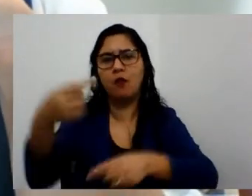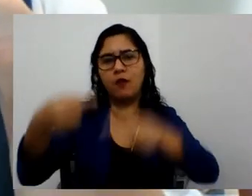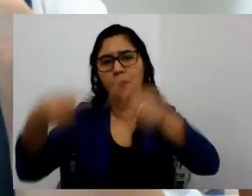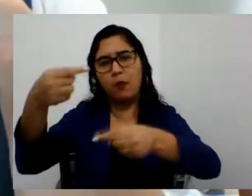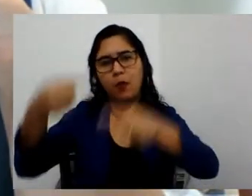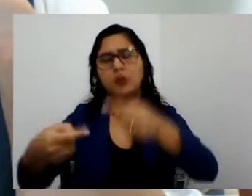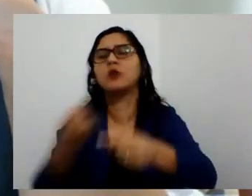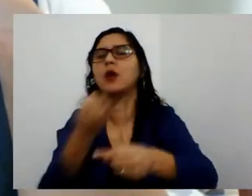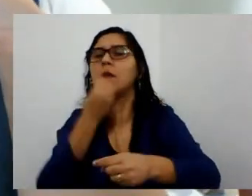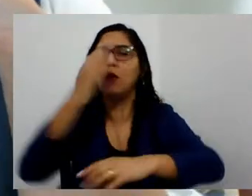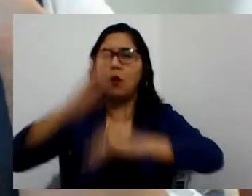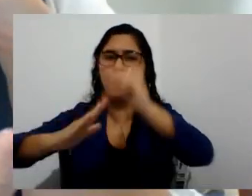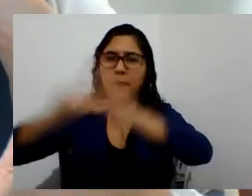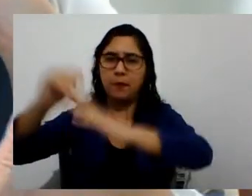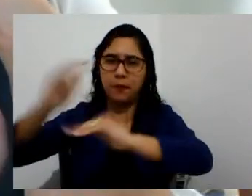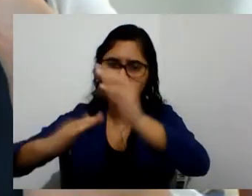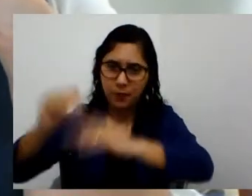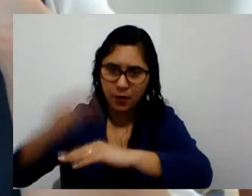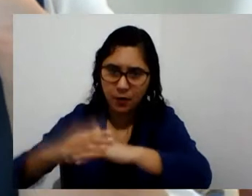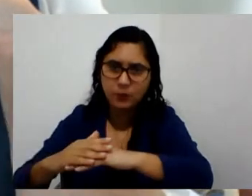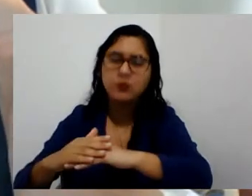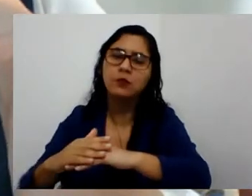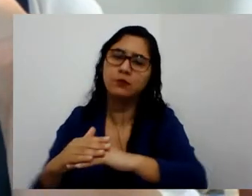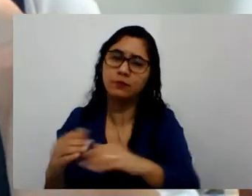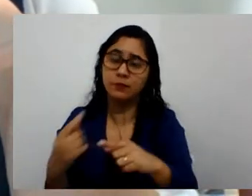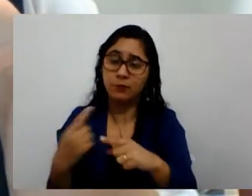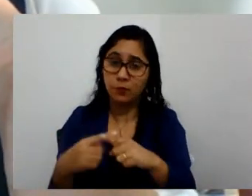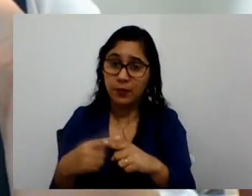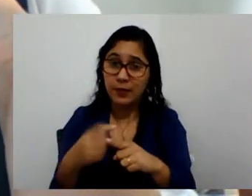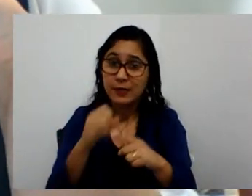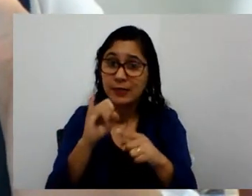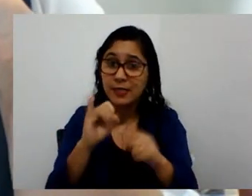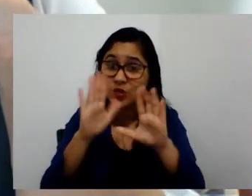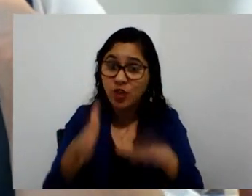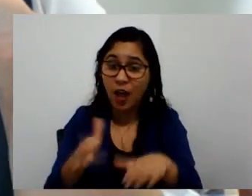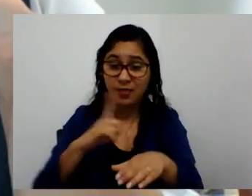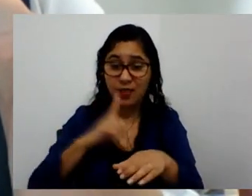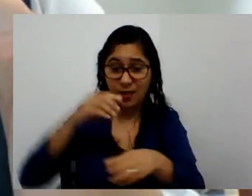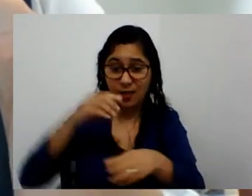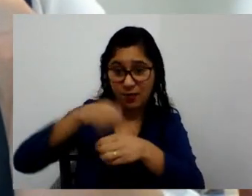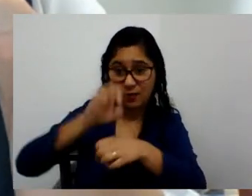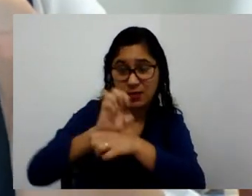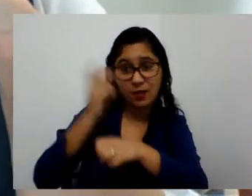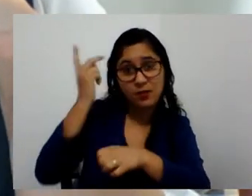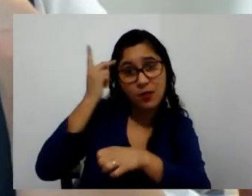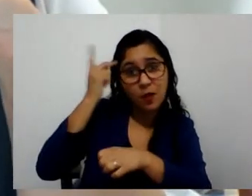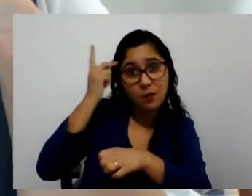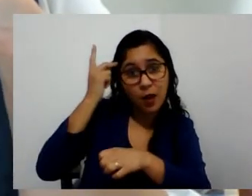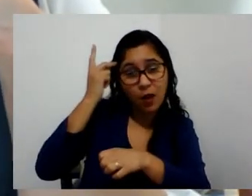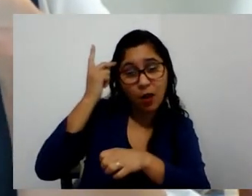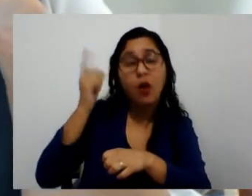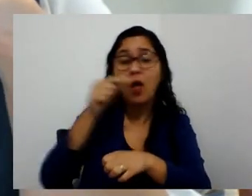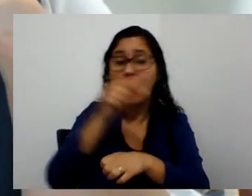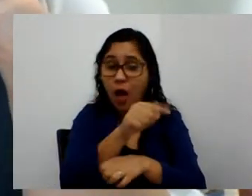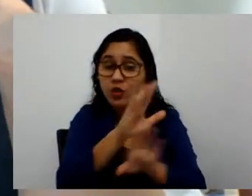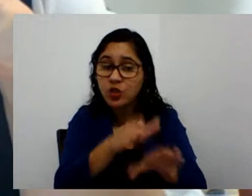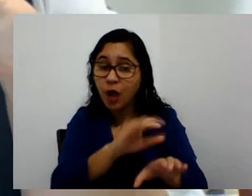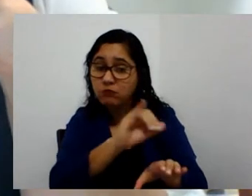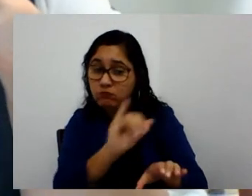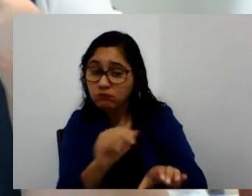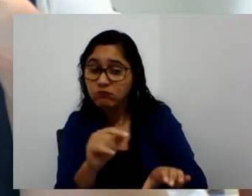boas práticas, uma vez que estando dentro do Estado de São Paulo, nós vamos poder aproveitar e